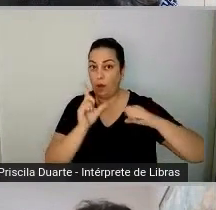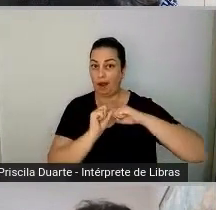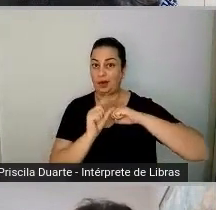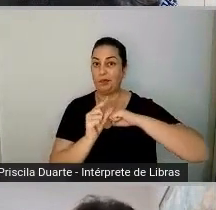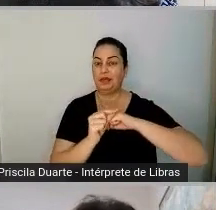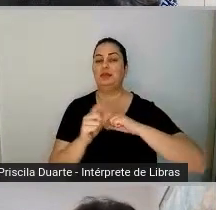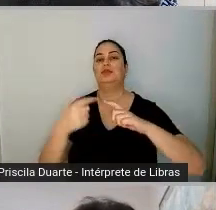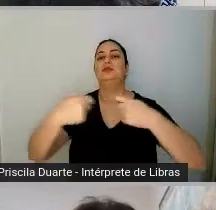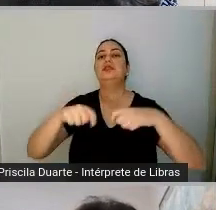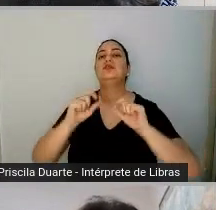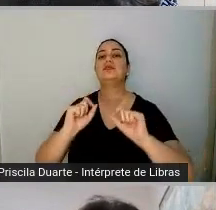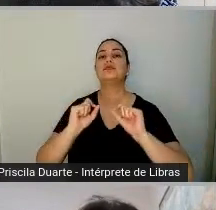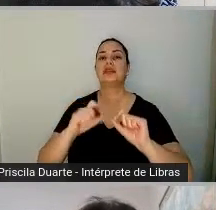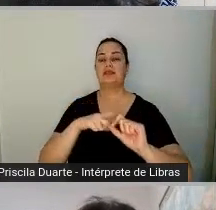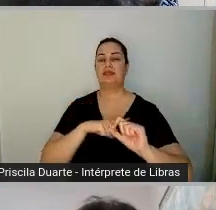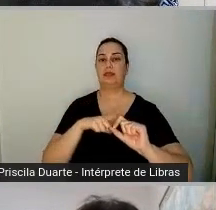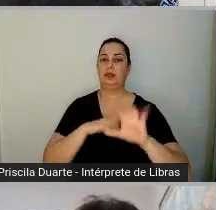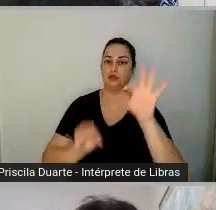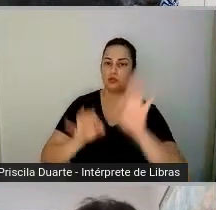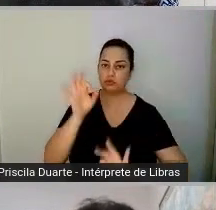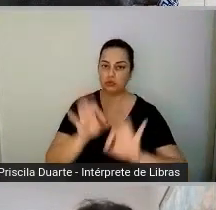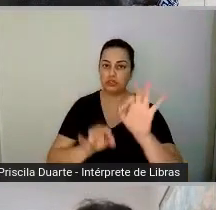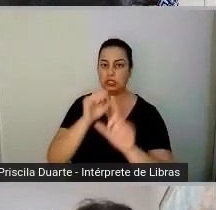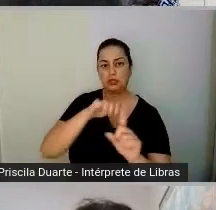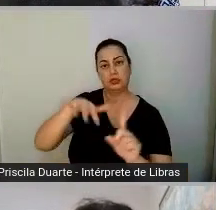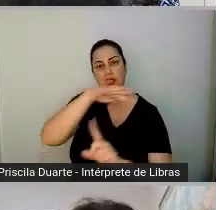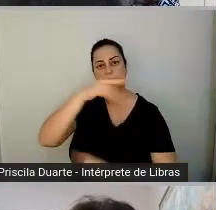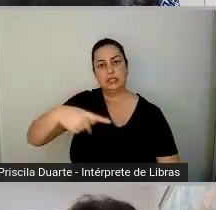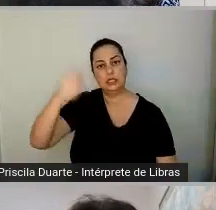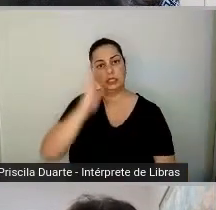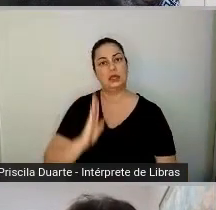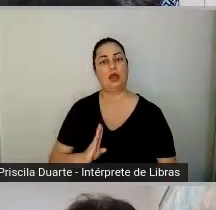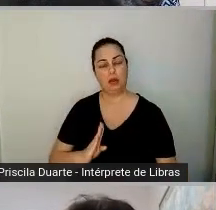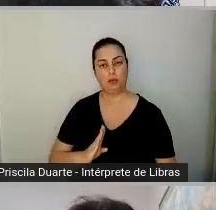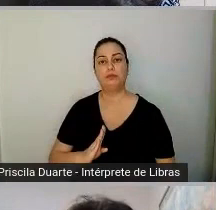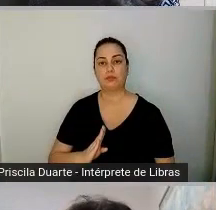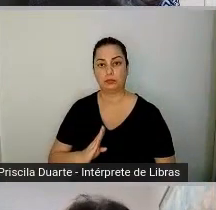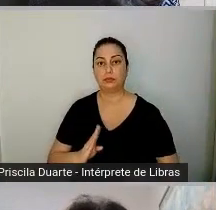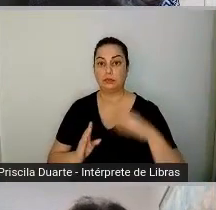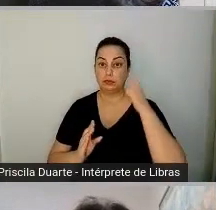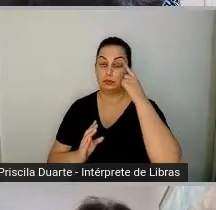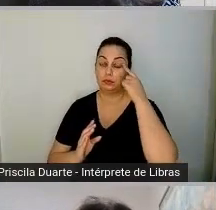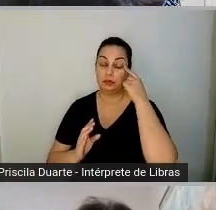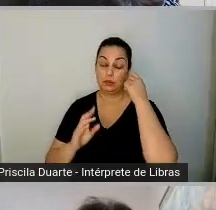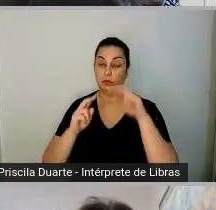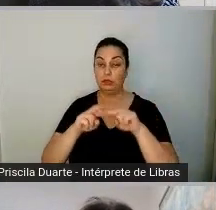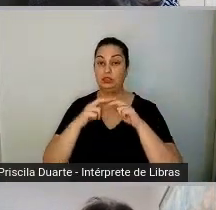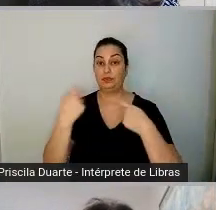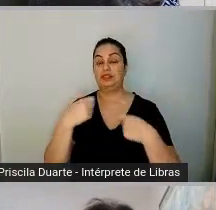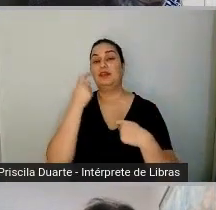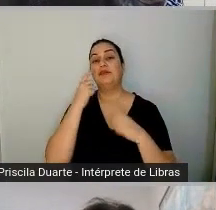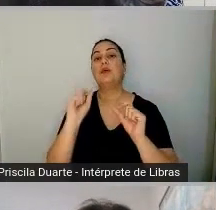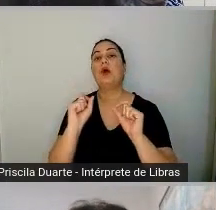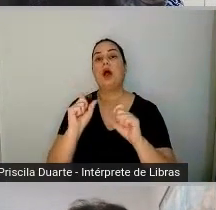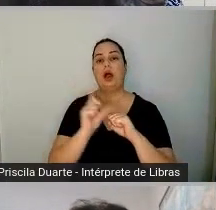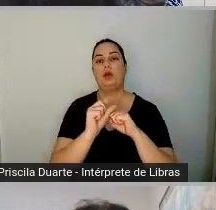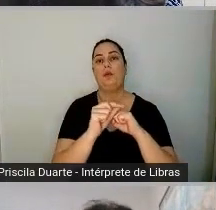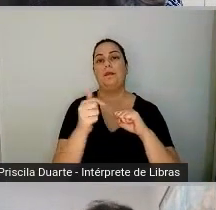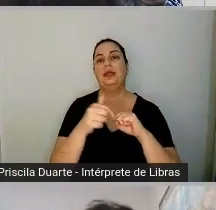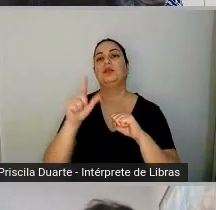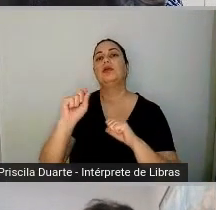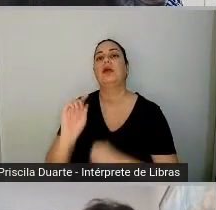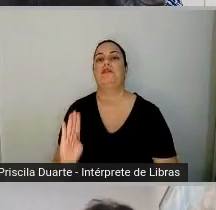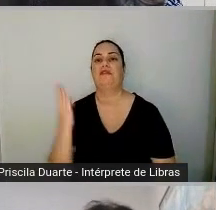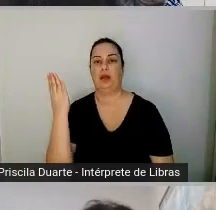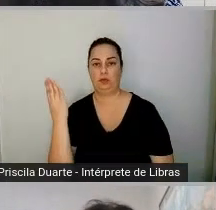social nesse país, saber quais são esses argumentos deles e quais são os furos, né? Primeiramente, se a